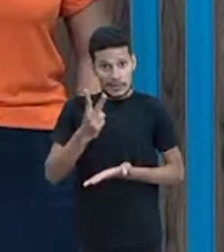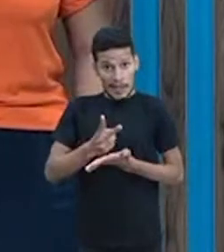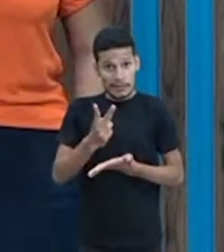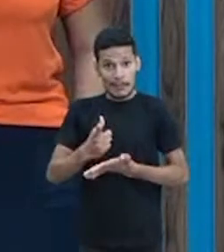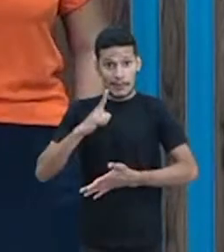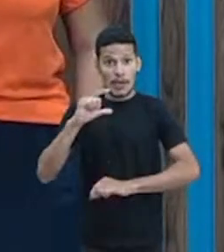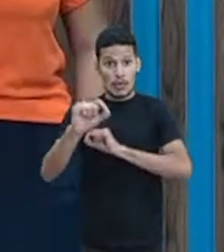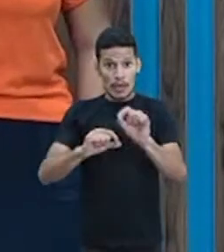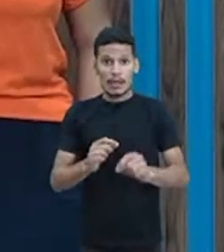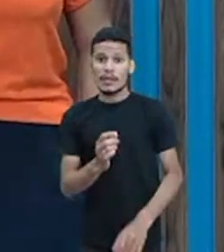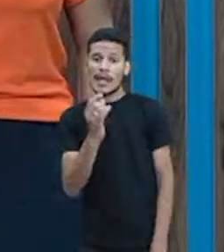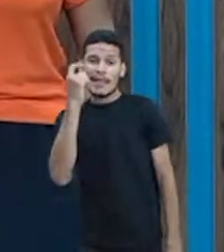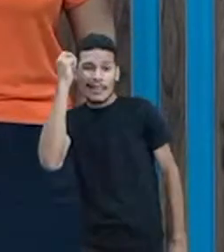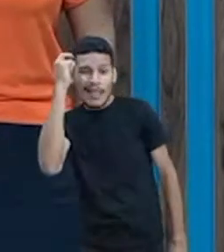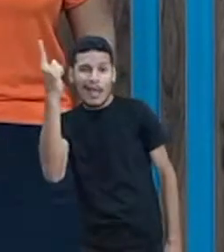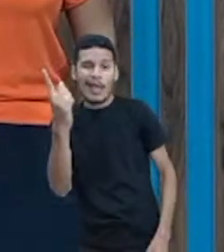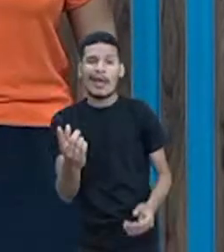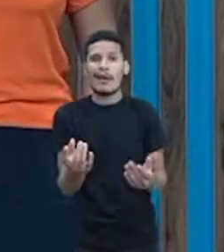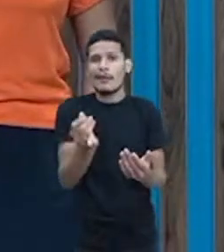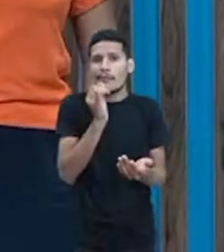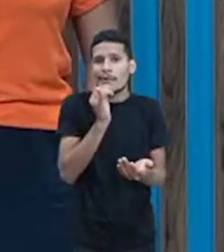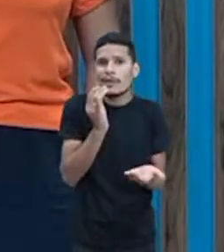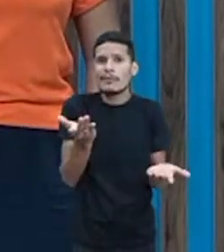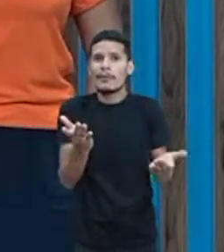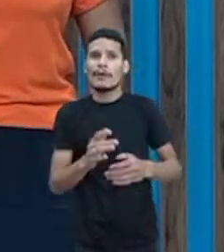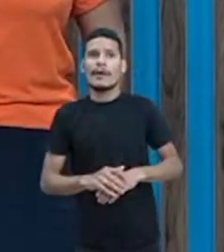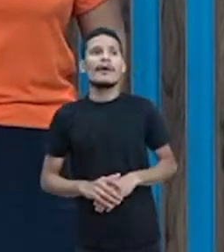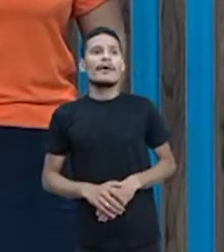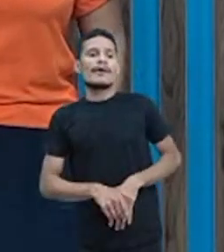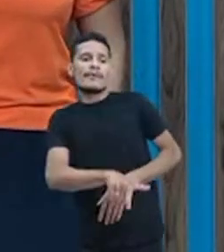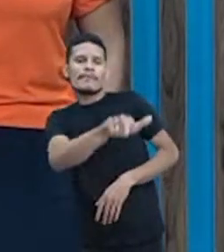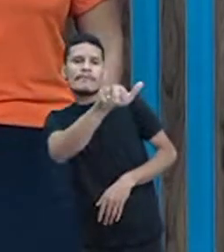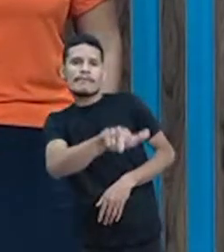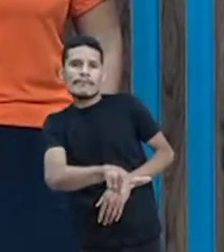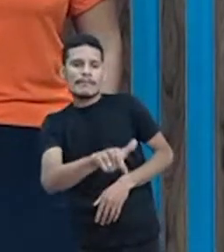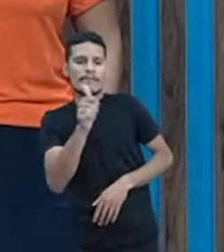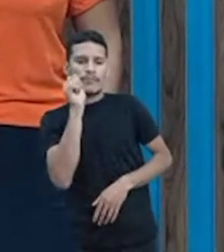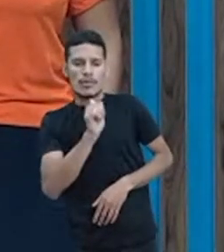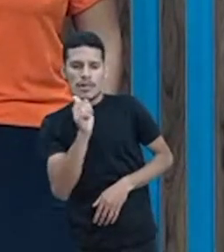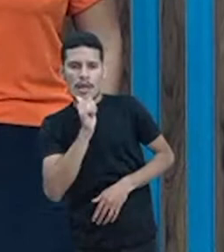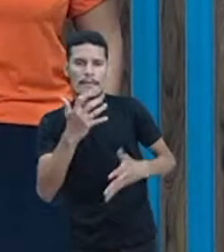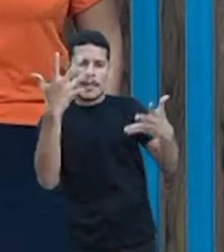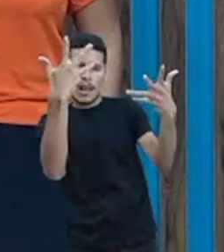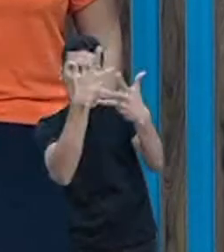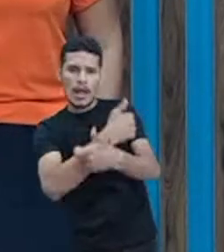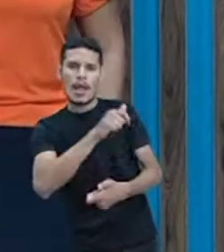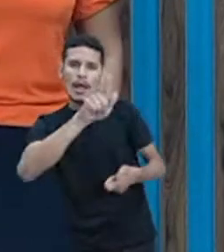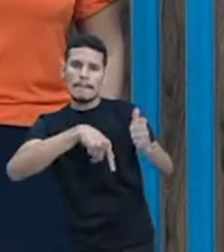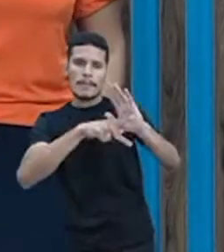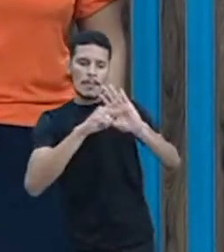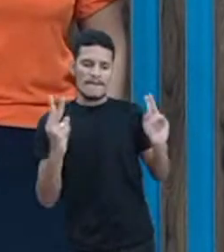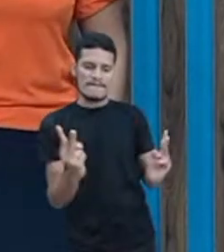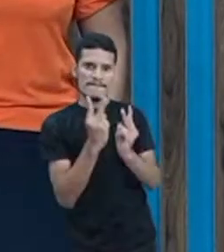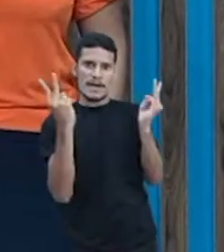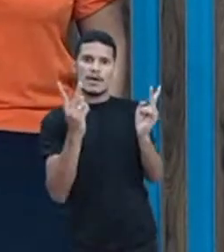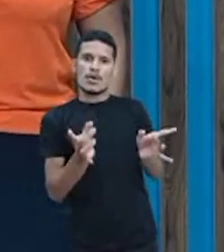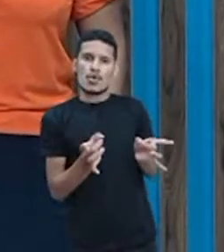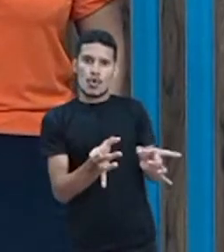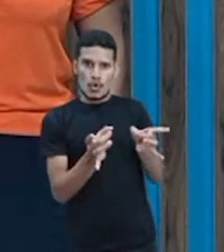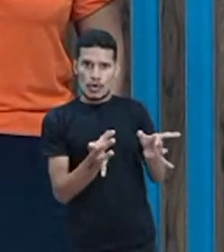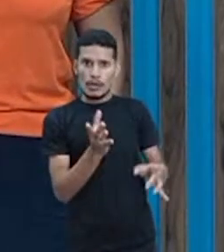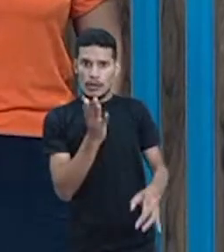também o estereótipo que a beleza na mulher é um valor. E é um valor comerciável.